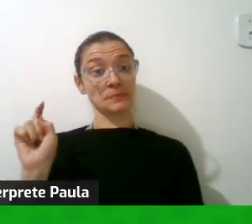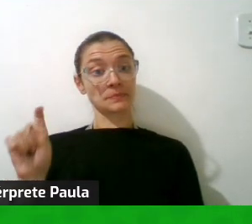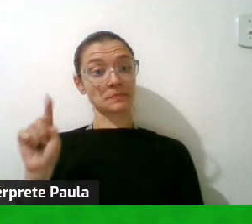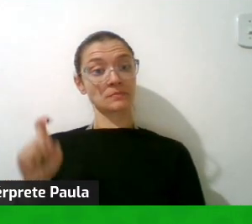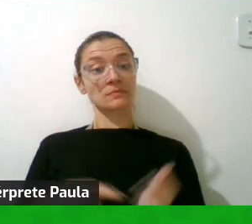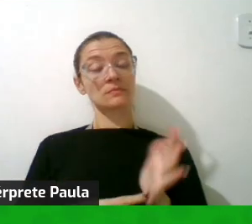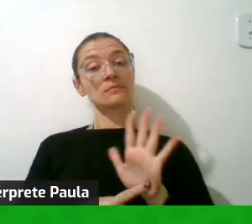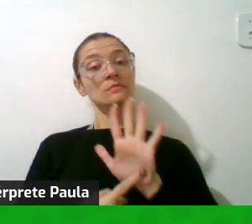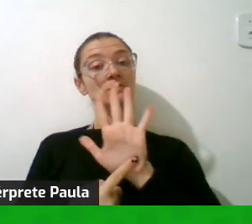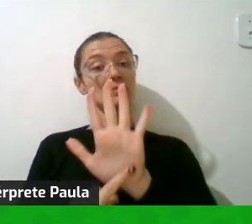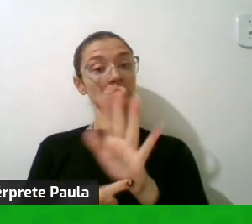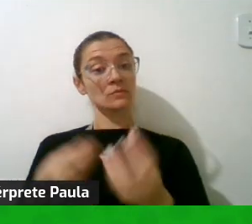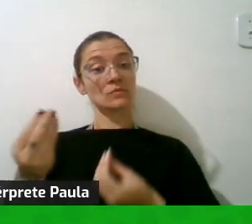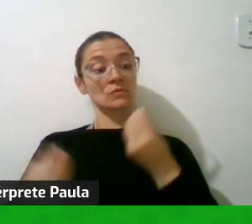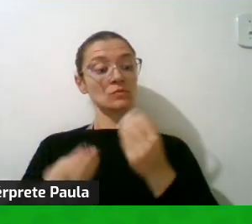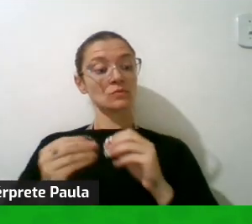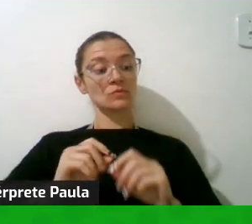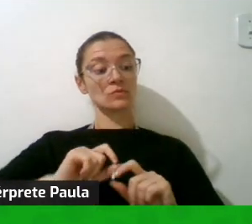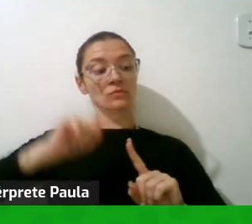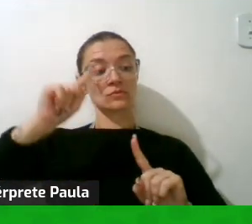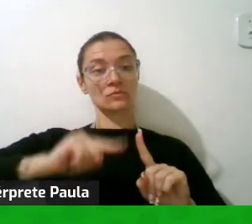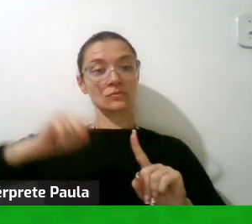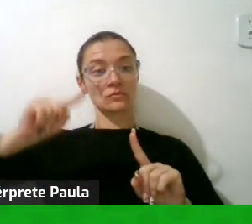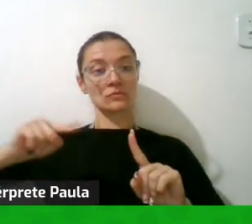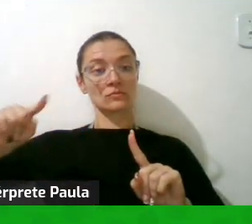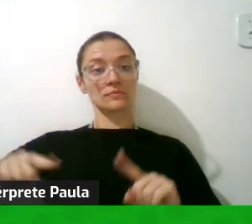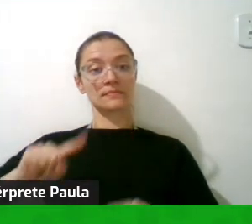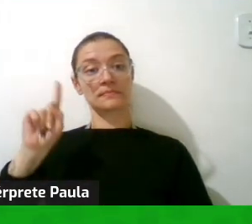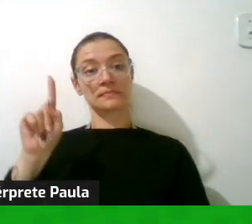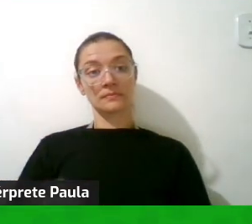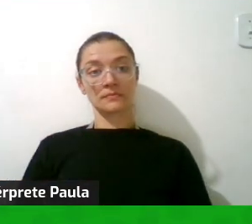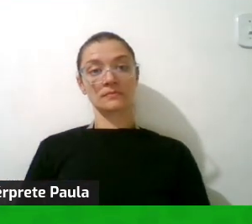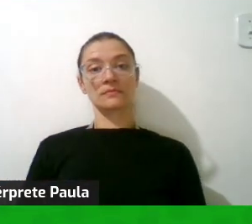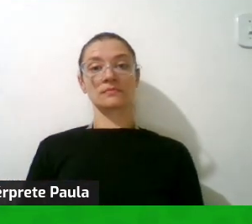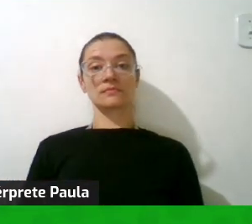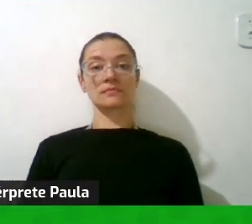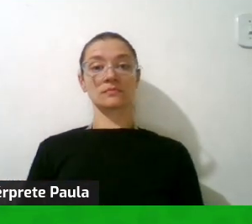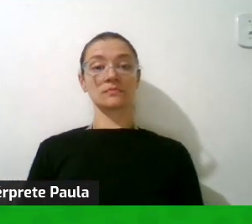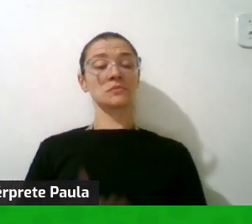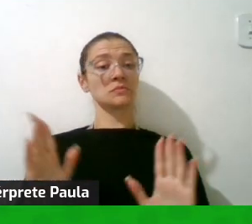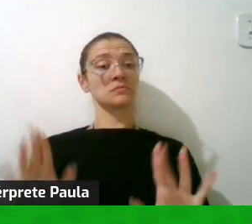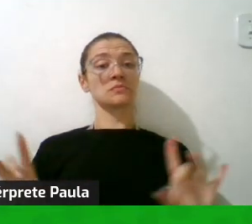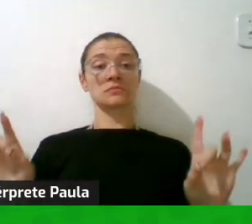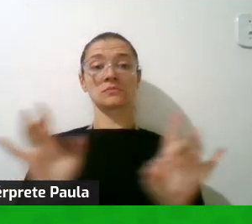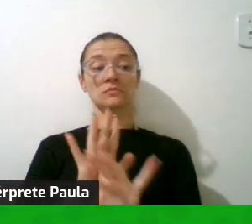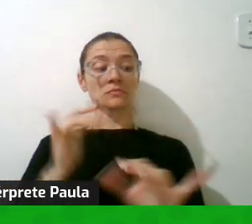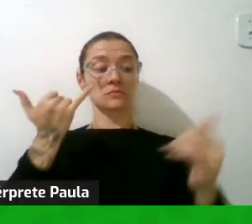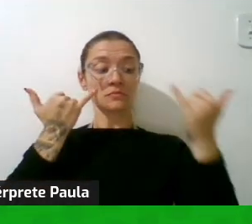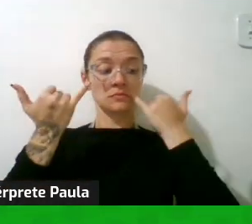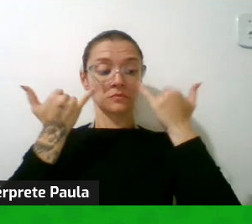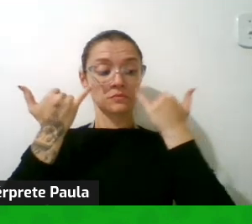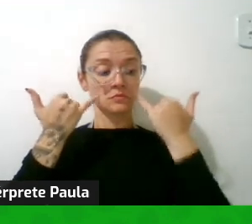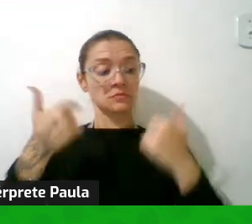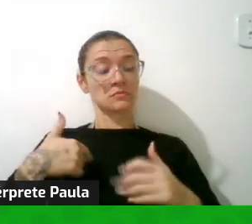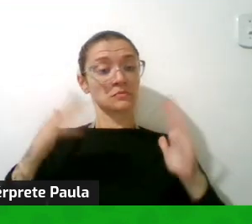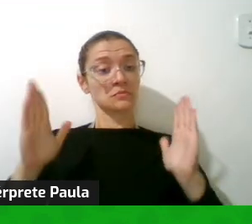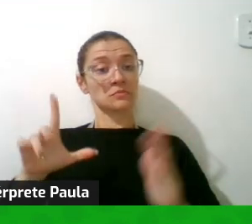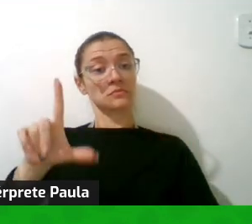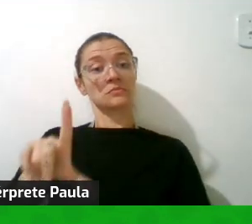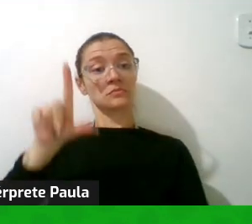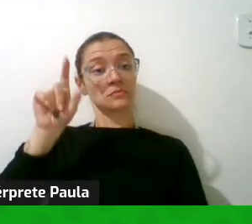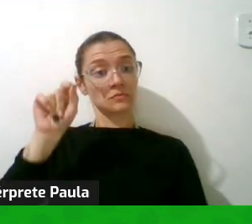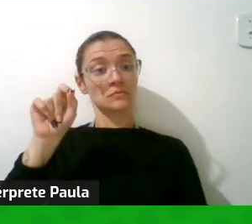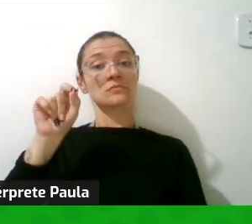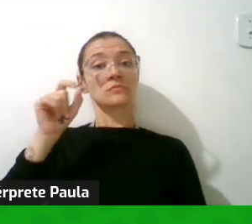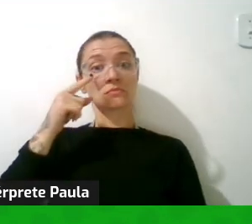que será o gráfico. E vejam que ele já está com os meus dados. Como eu já selecionei, automaticamente